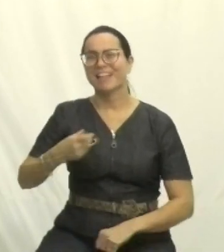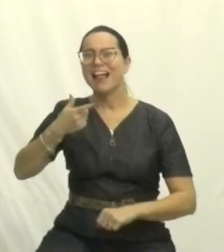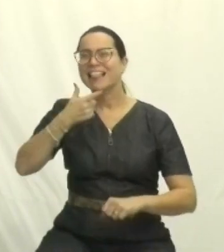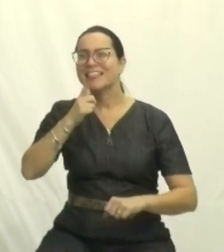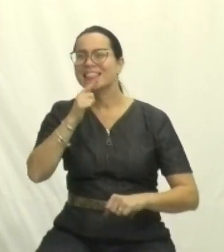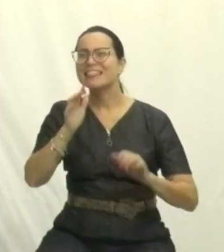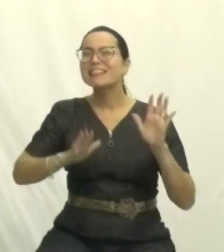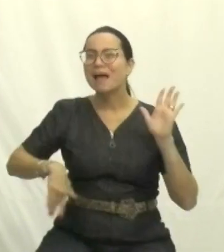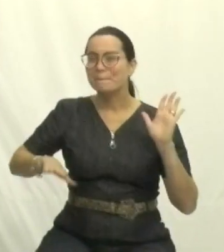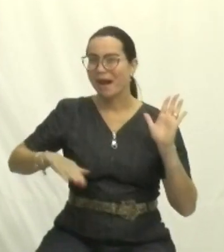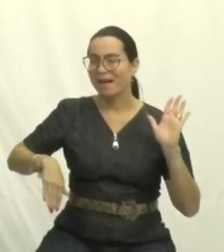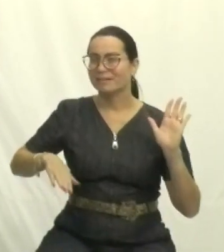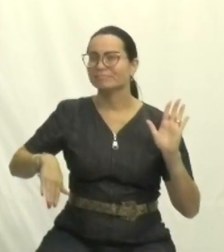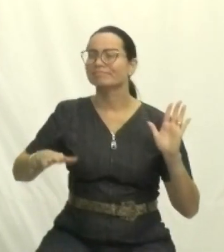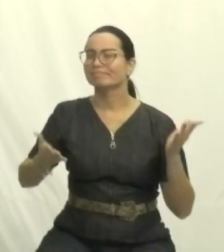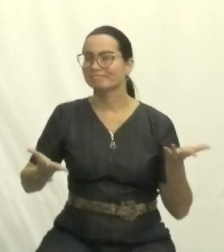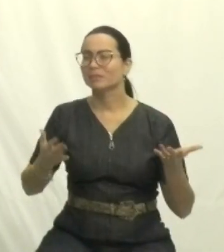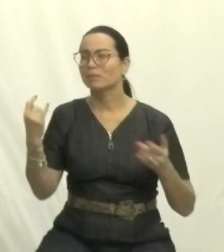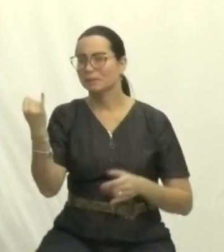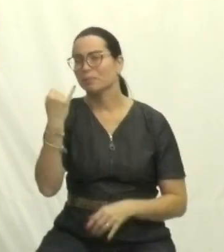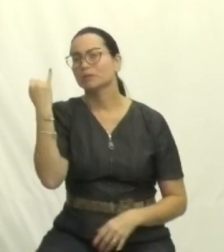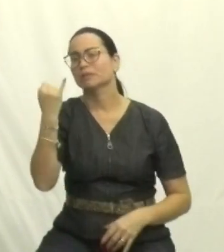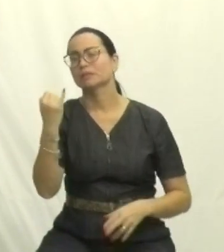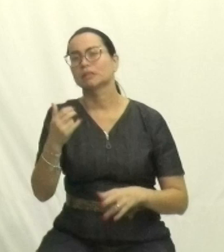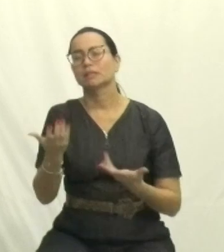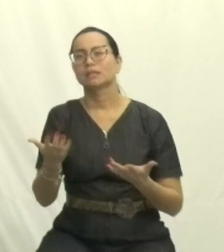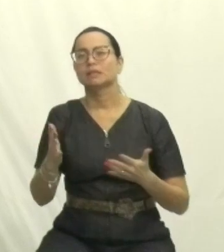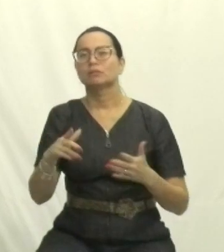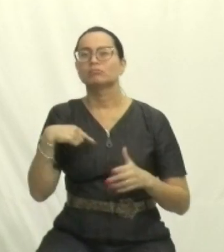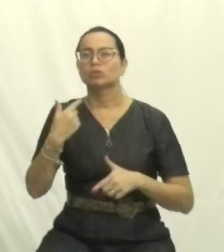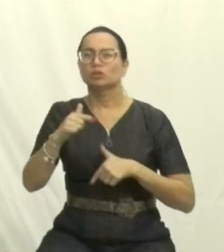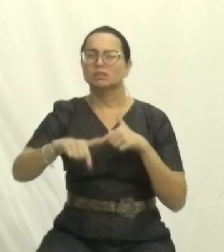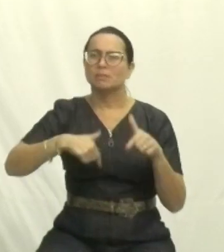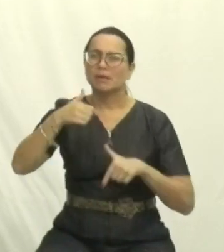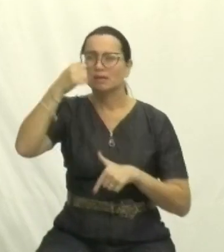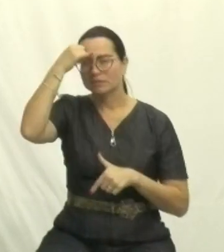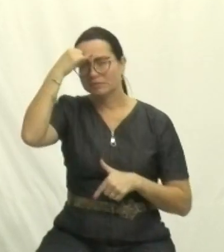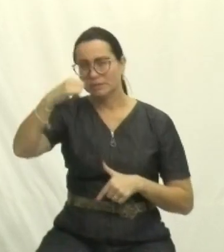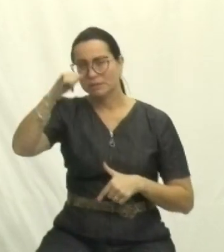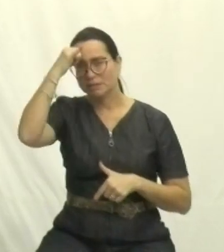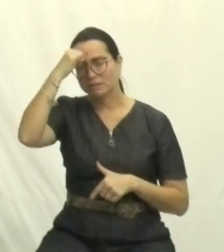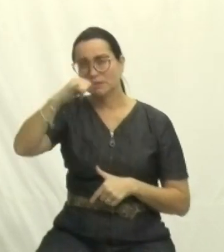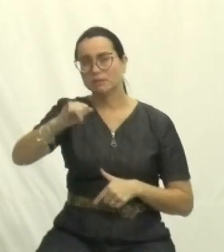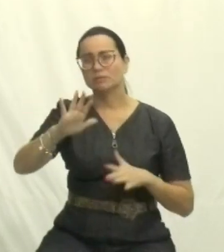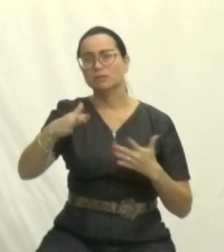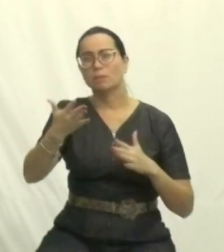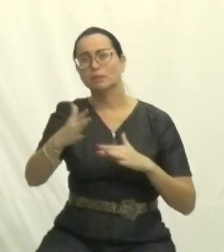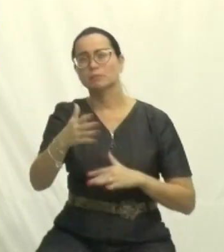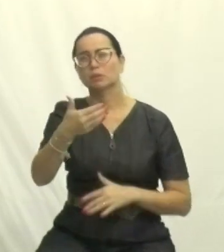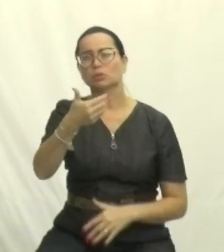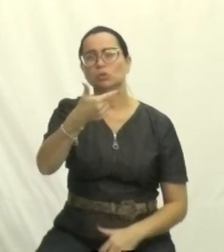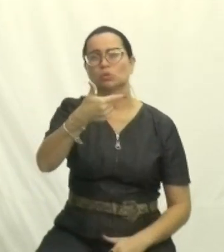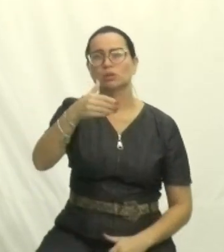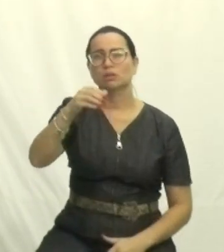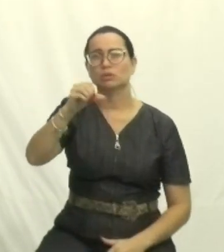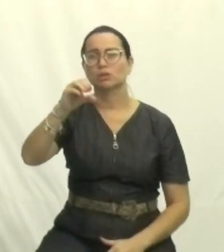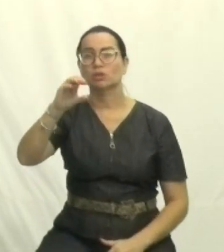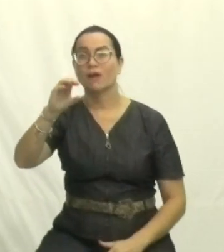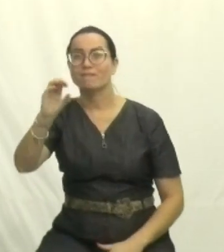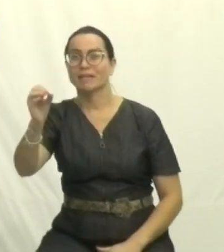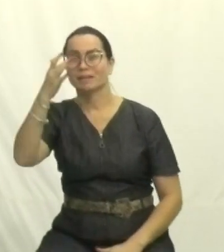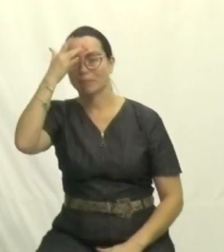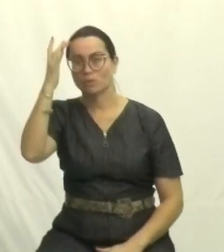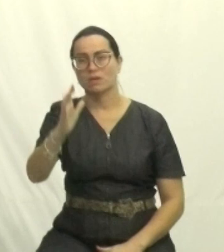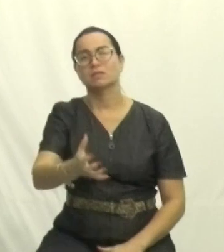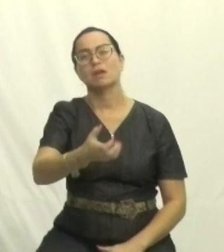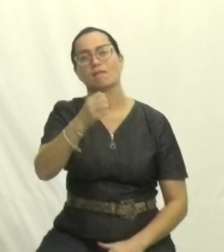destacar, né? E, além disso, por mais que a gente tenha trabalhado bastante na prevenção, ainda 290 salvamentos foram realizados.